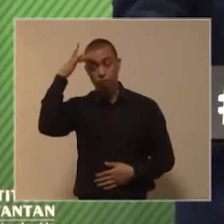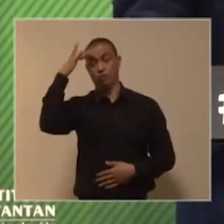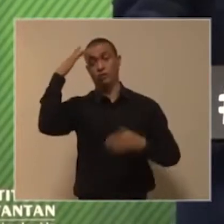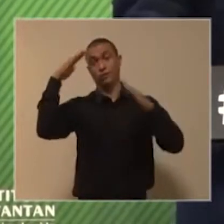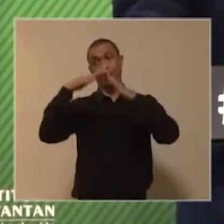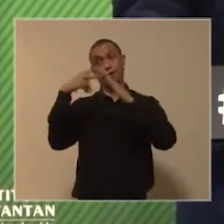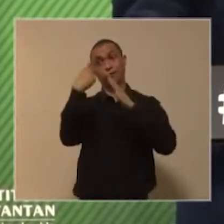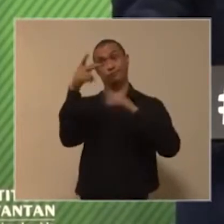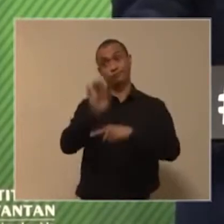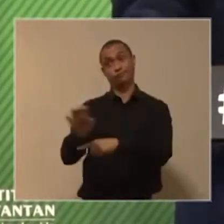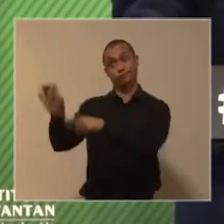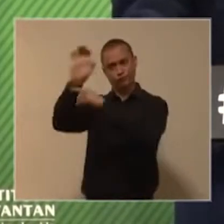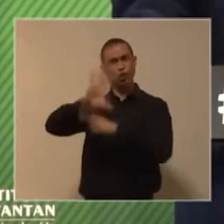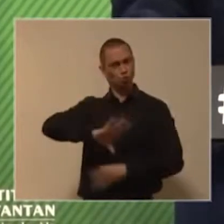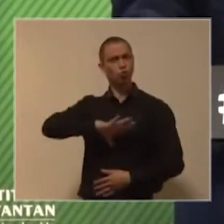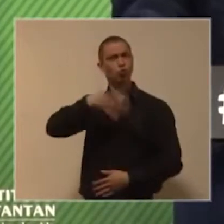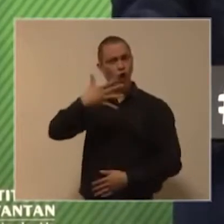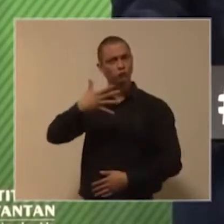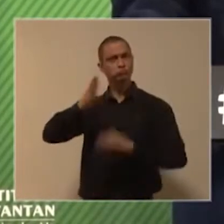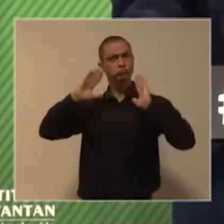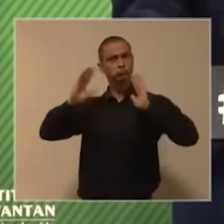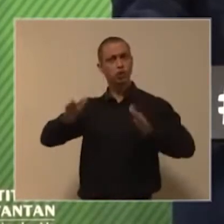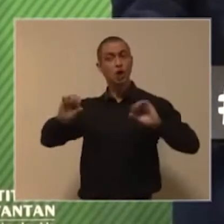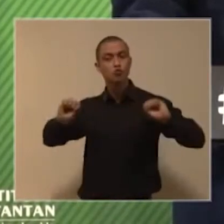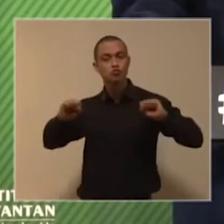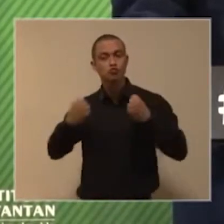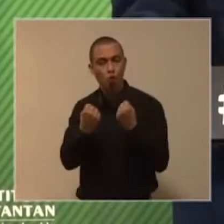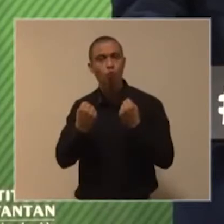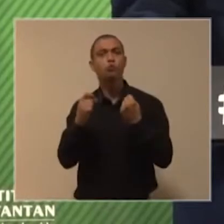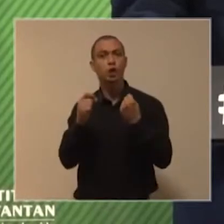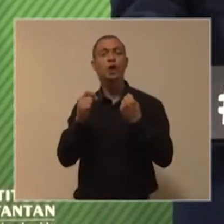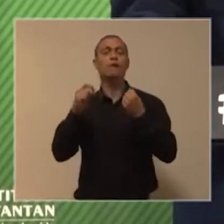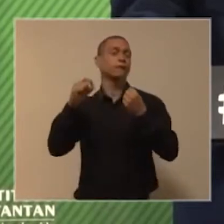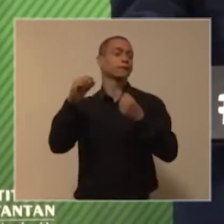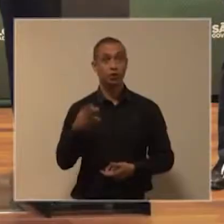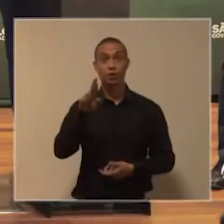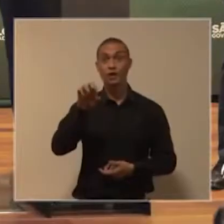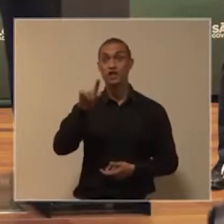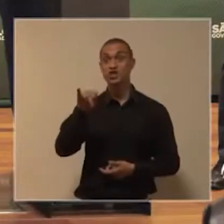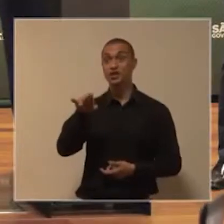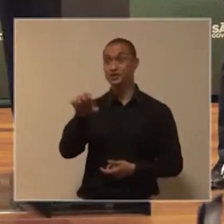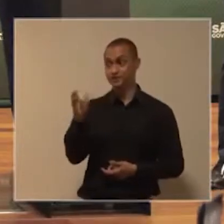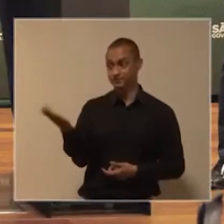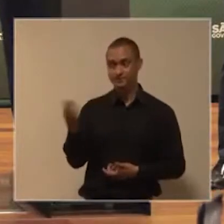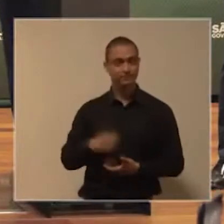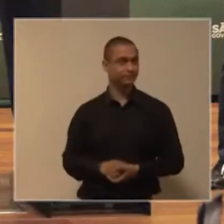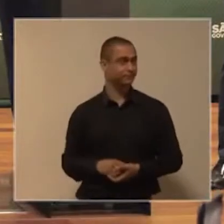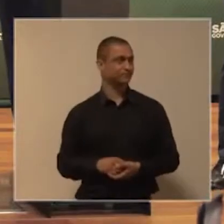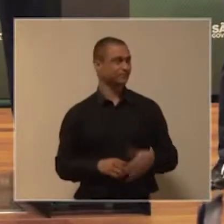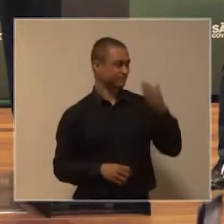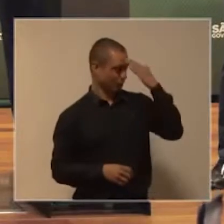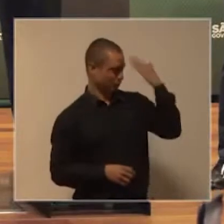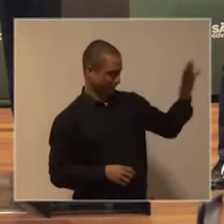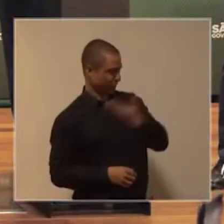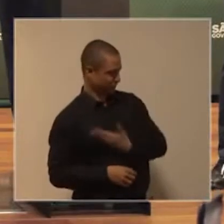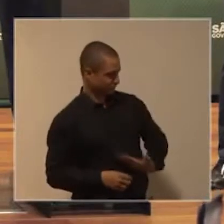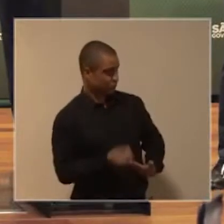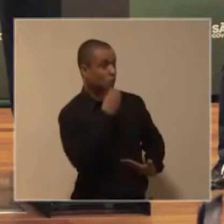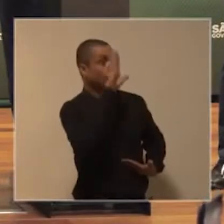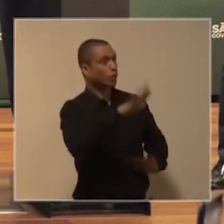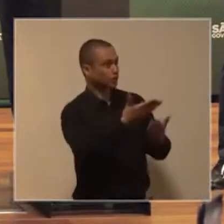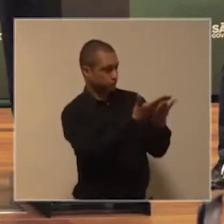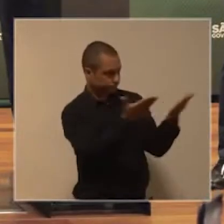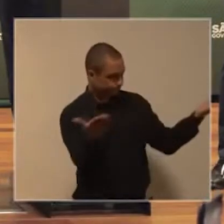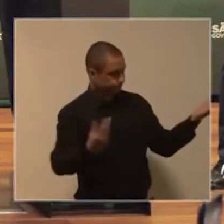estados fizeram isso de forma corajosa e defesa da ciência e da vida conforme balanço da campanha